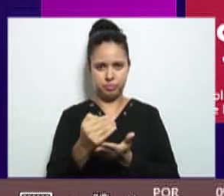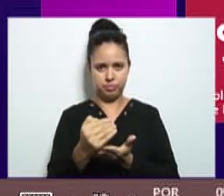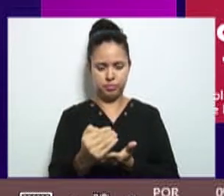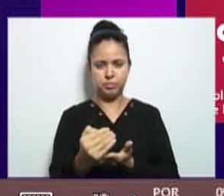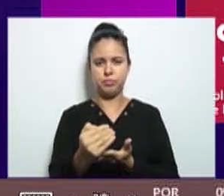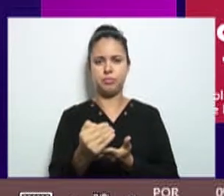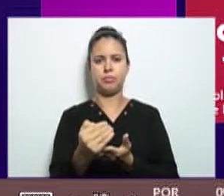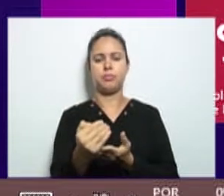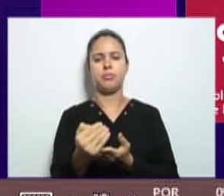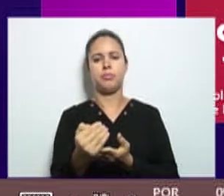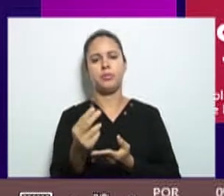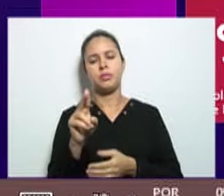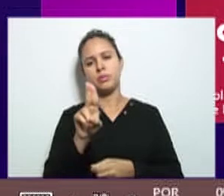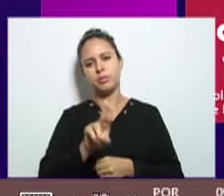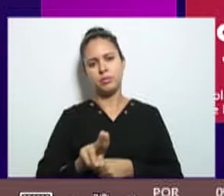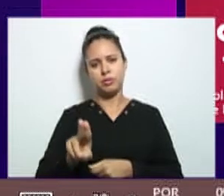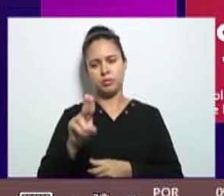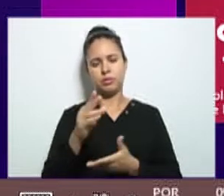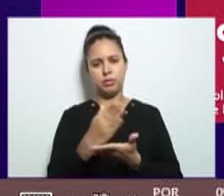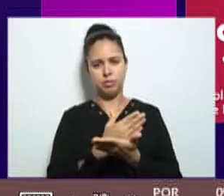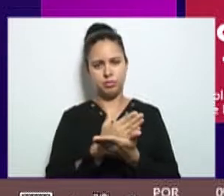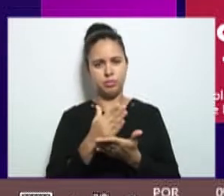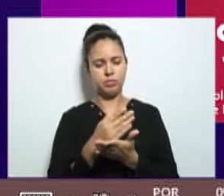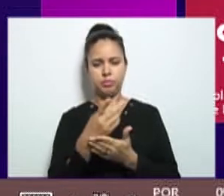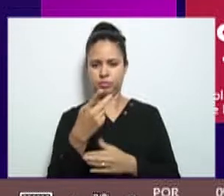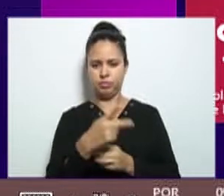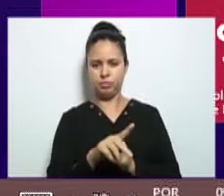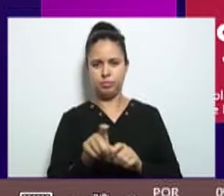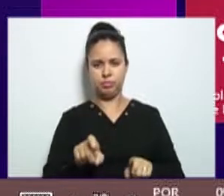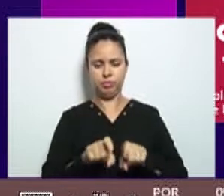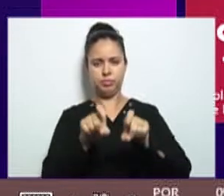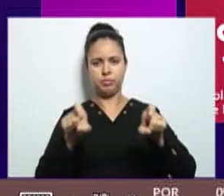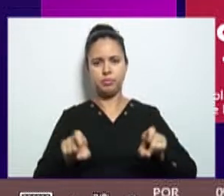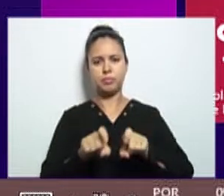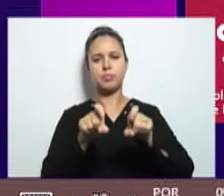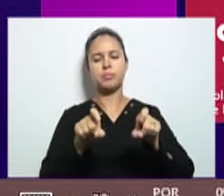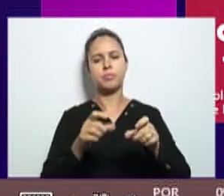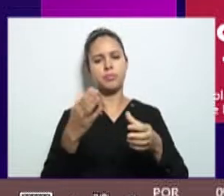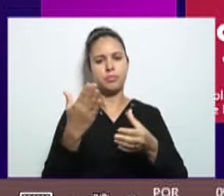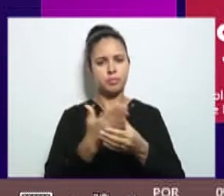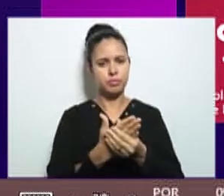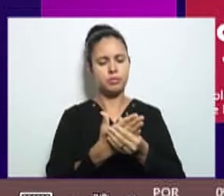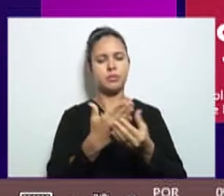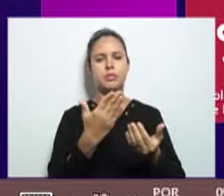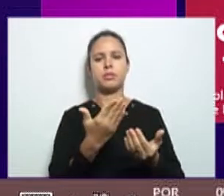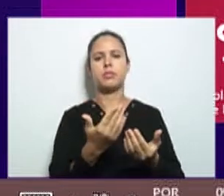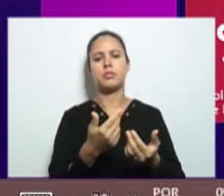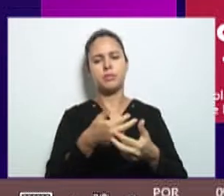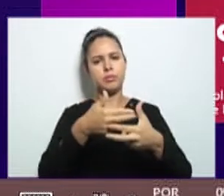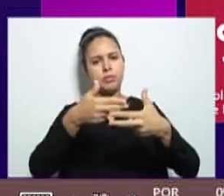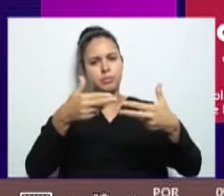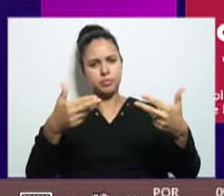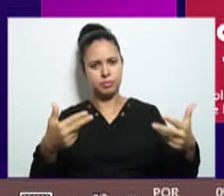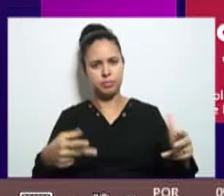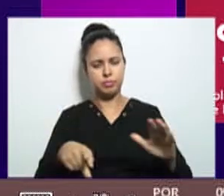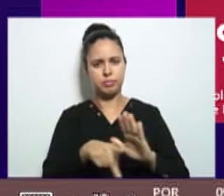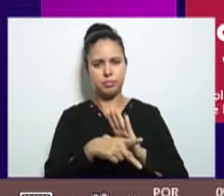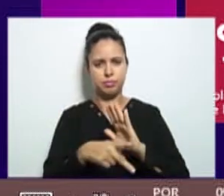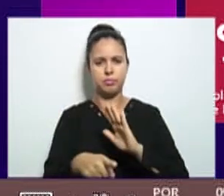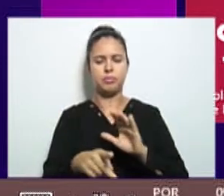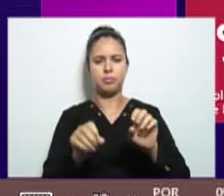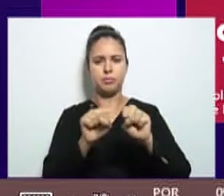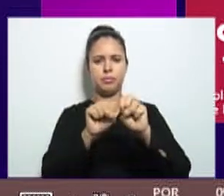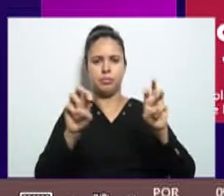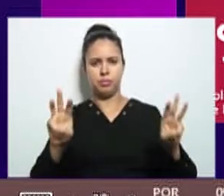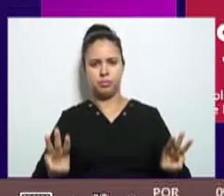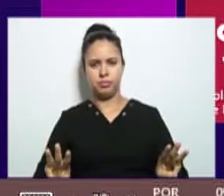acessar também alguns recursos da minha máquina, que além de arquivos, eu posso estar acessando ferramentas no meu sistema